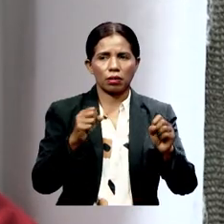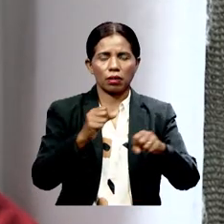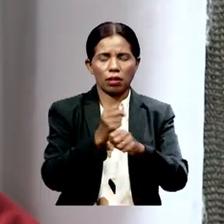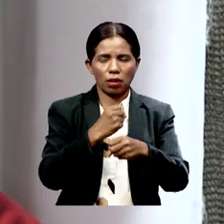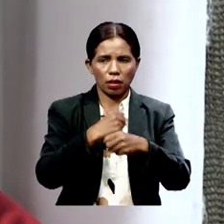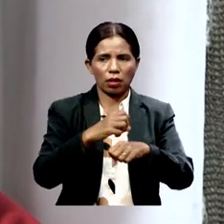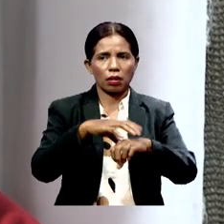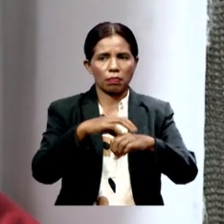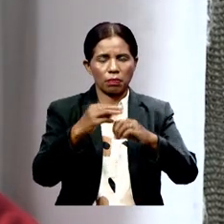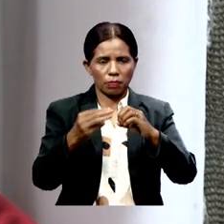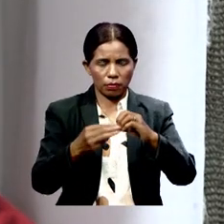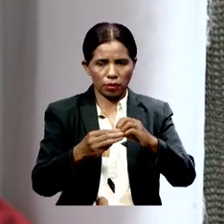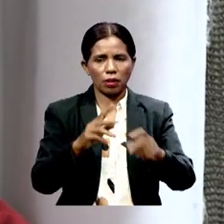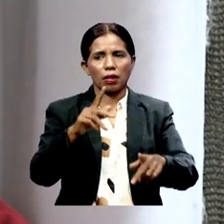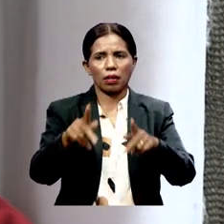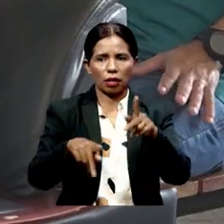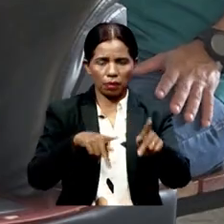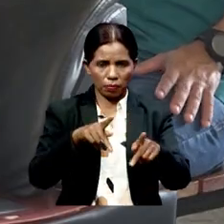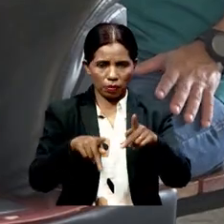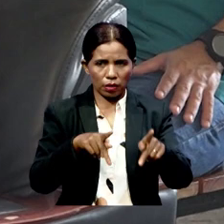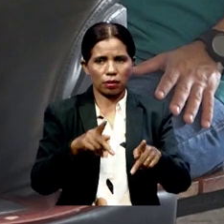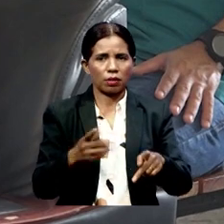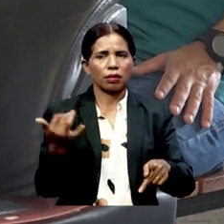mos ema ne be maka